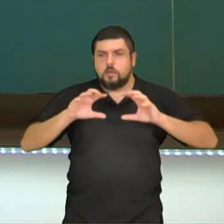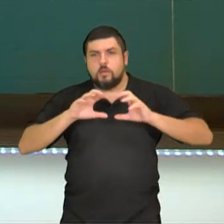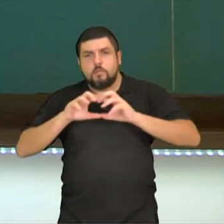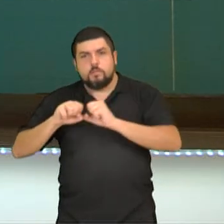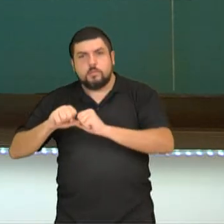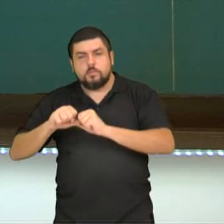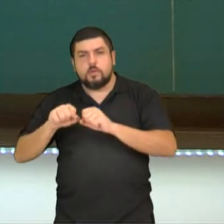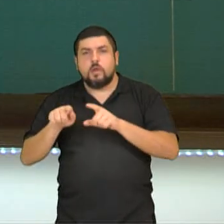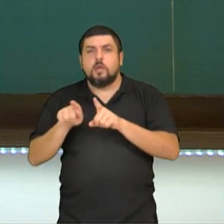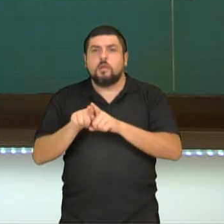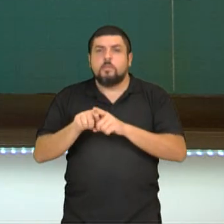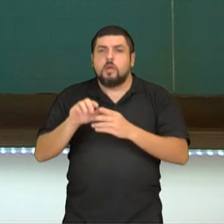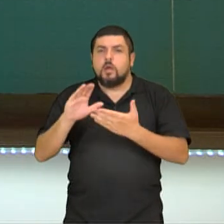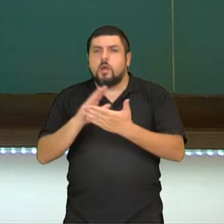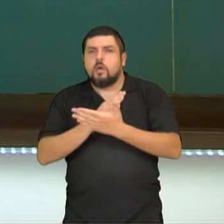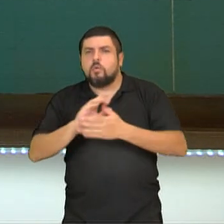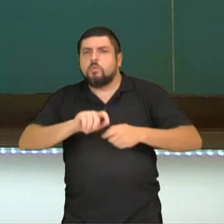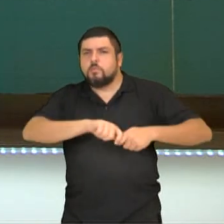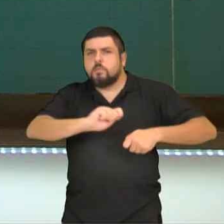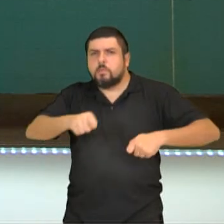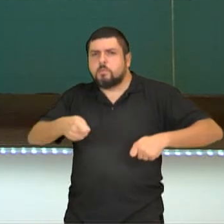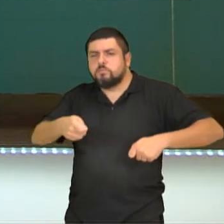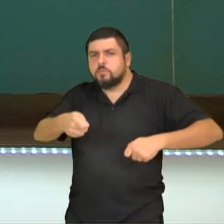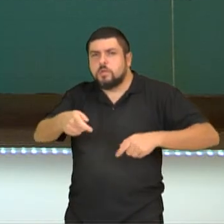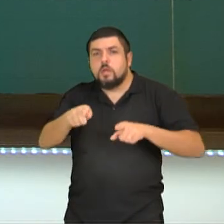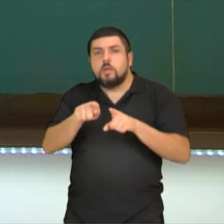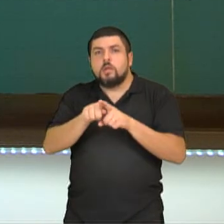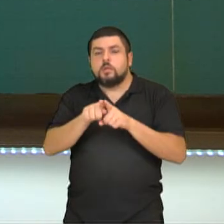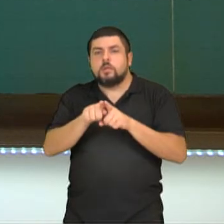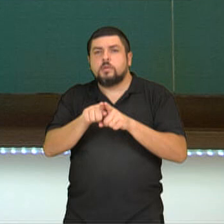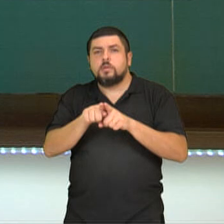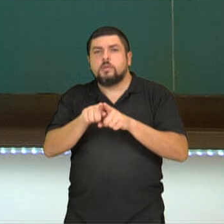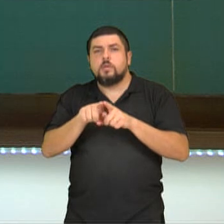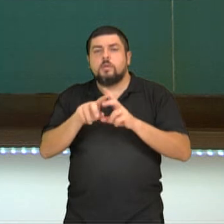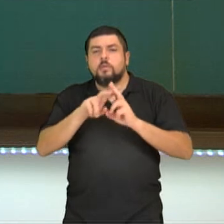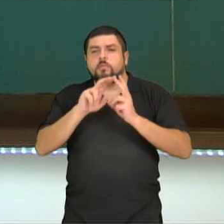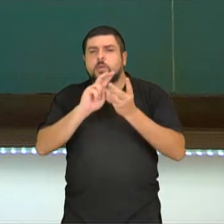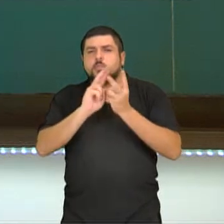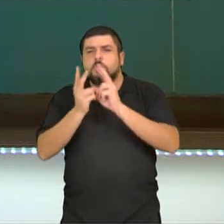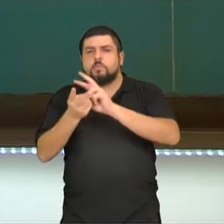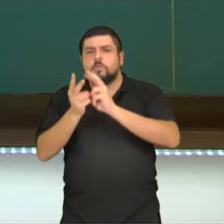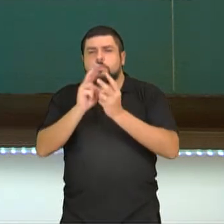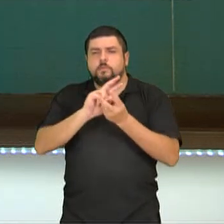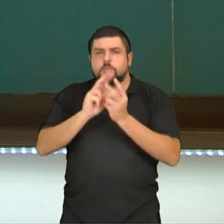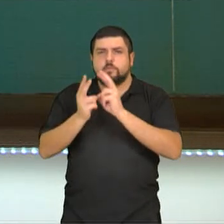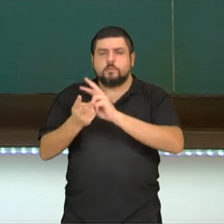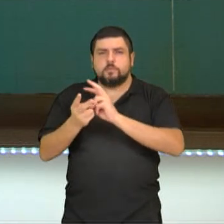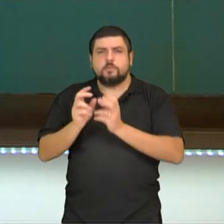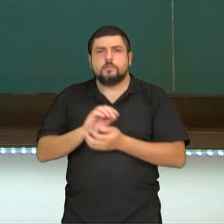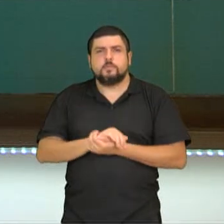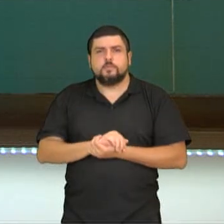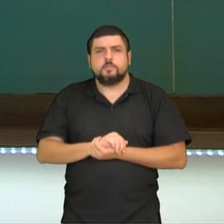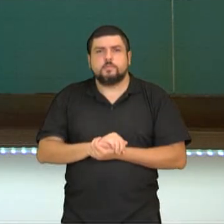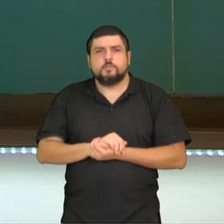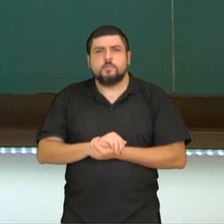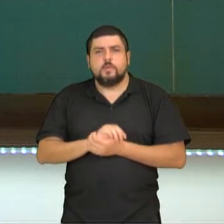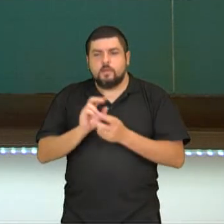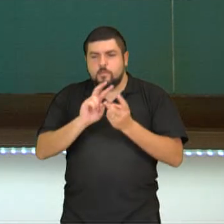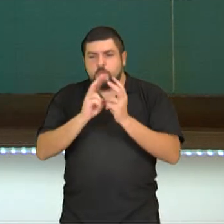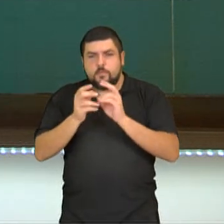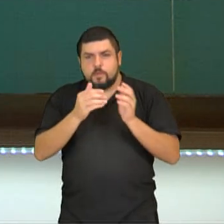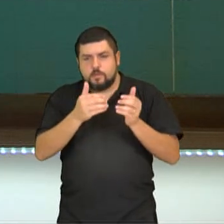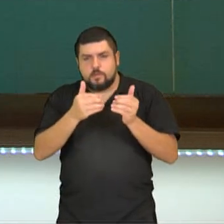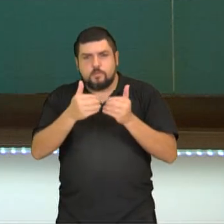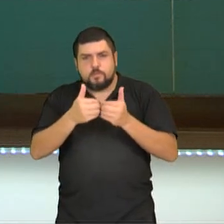instrumentos mediadores e a capoeira. Aqui a gente pode dizer, né, as lutas curta, média e longa distância e a capoeira em